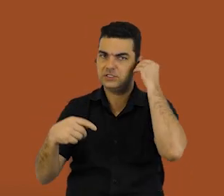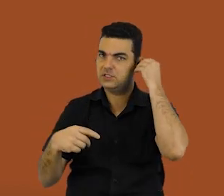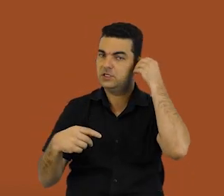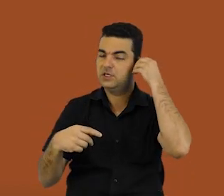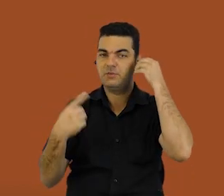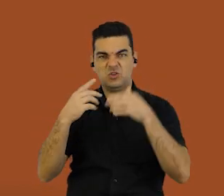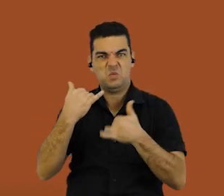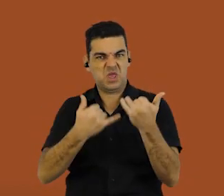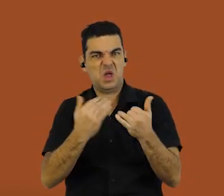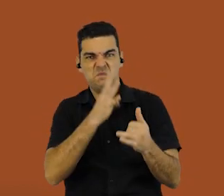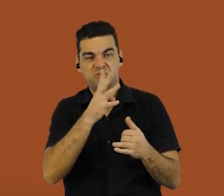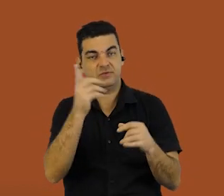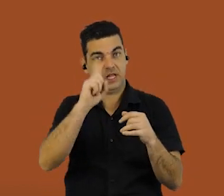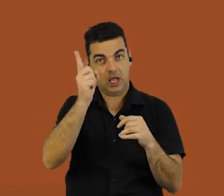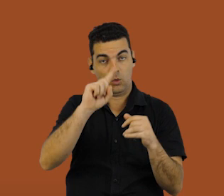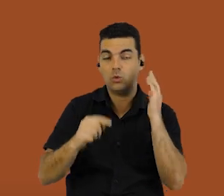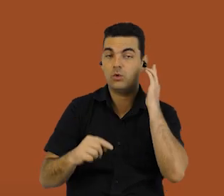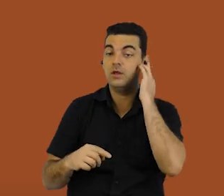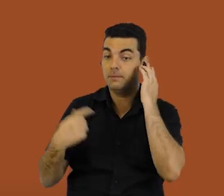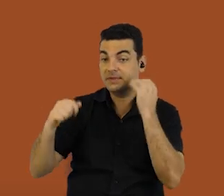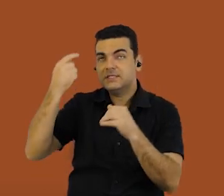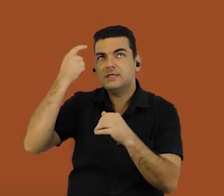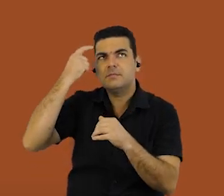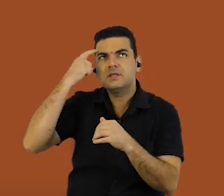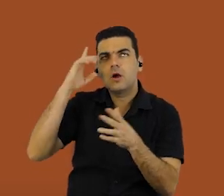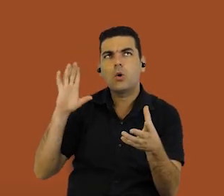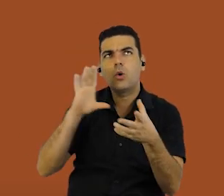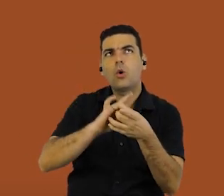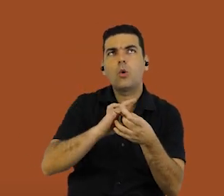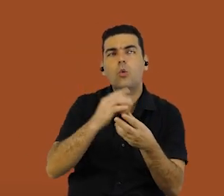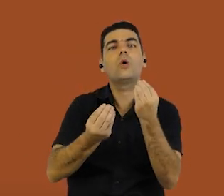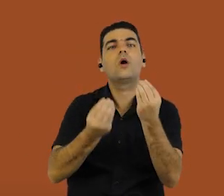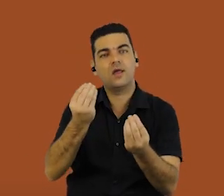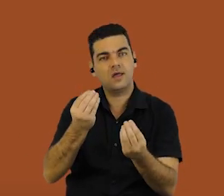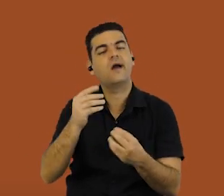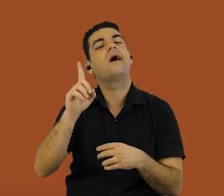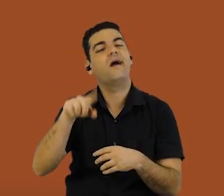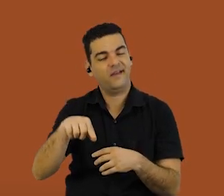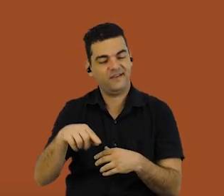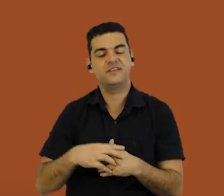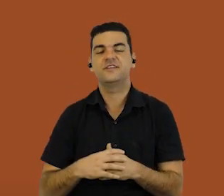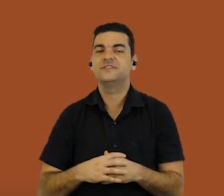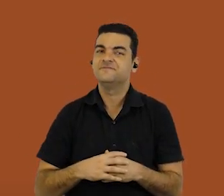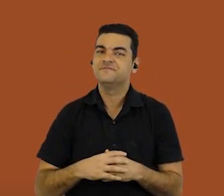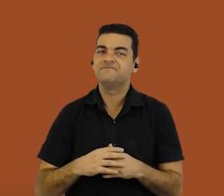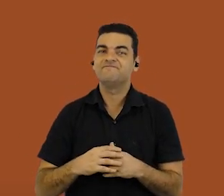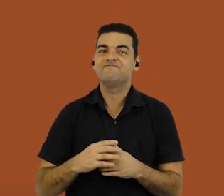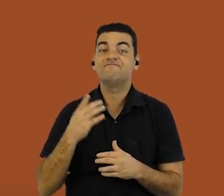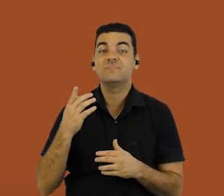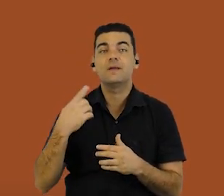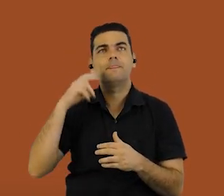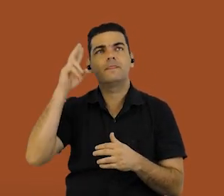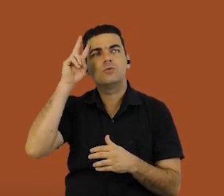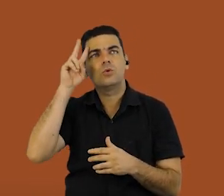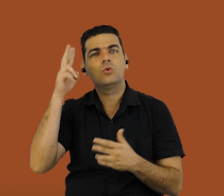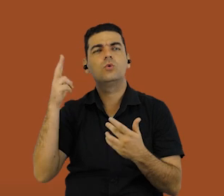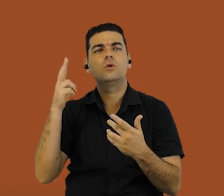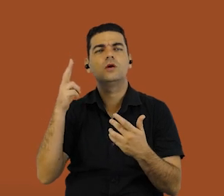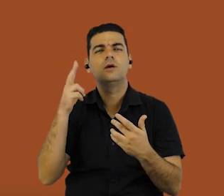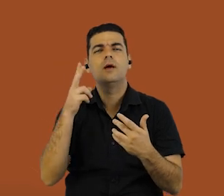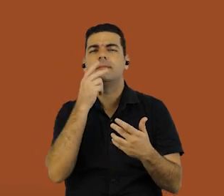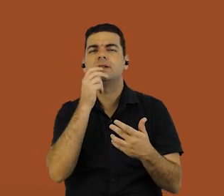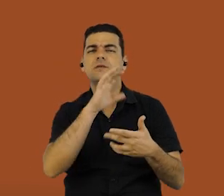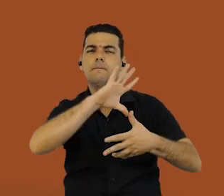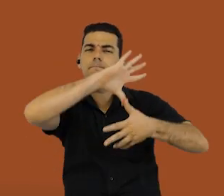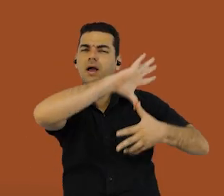fazer o jogo pelo jogo, nem só o jogo pela matemática. Então, a gente sempre tenta levar elementos históricos,